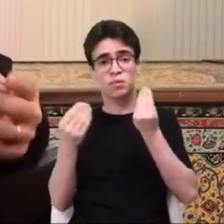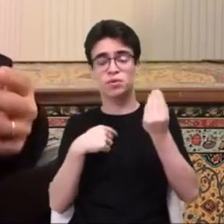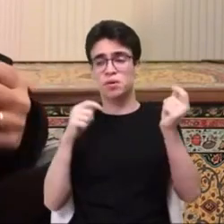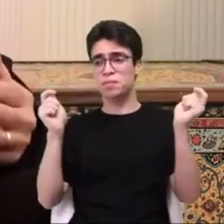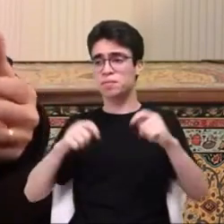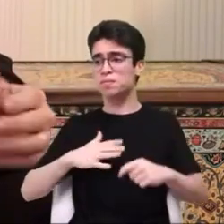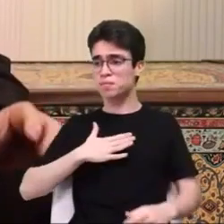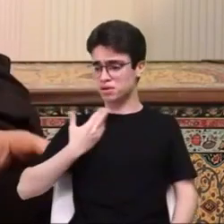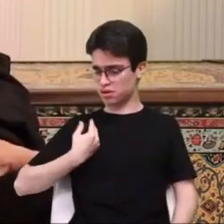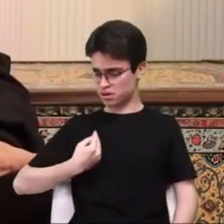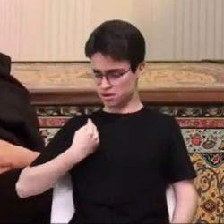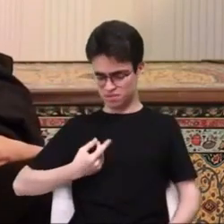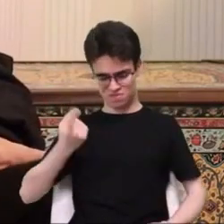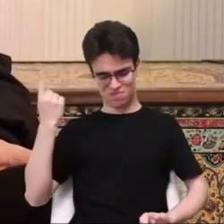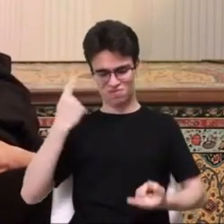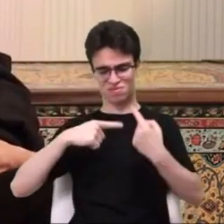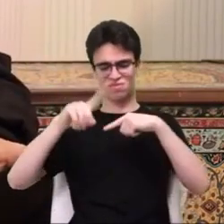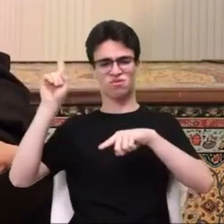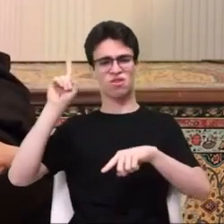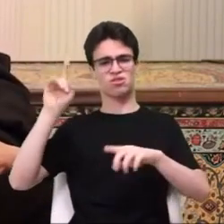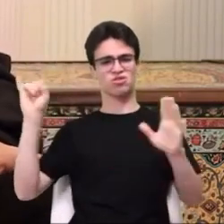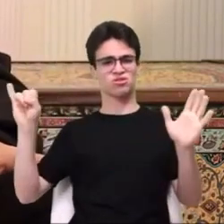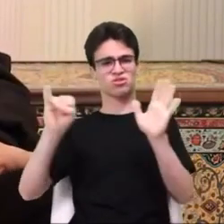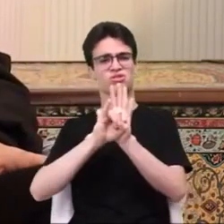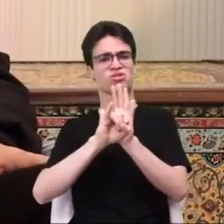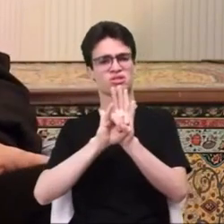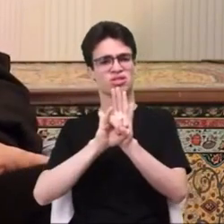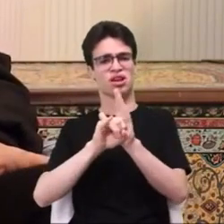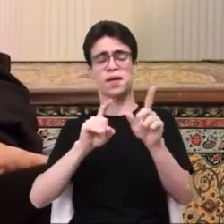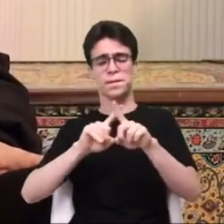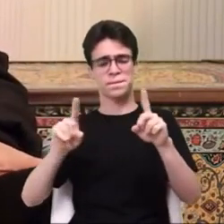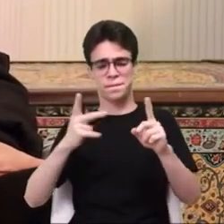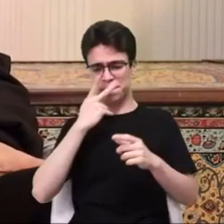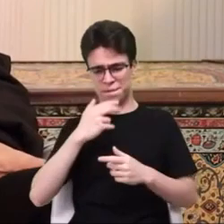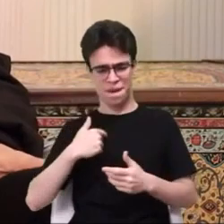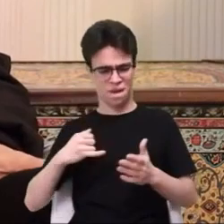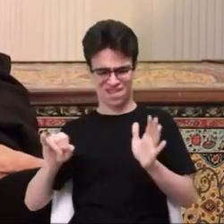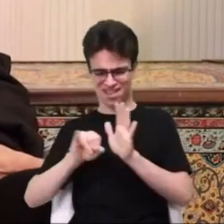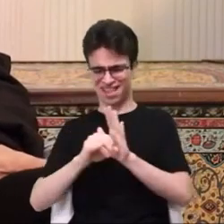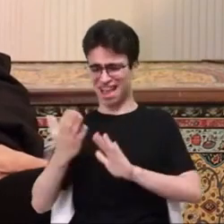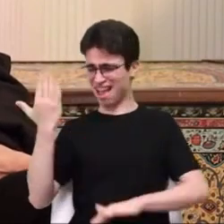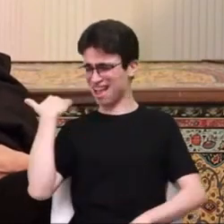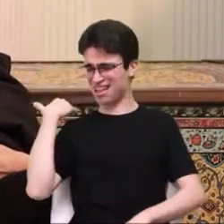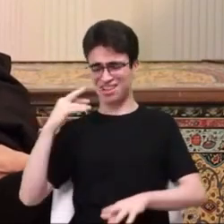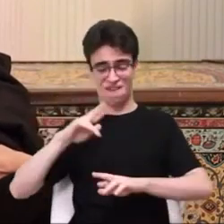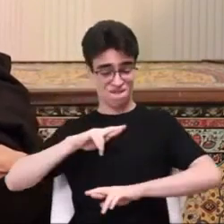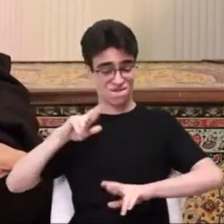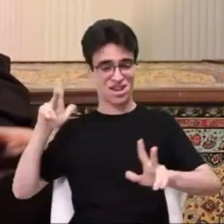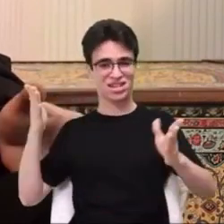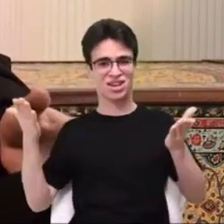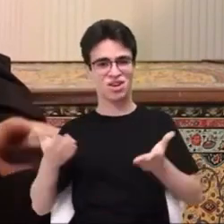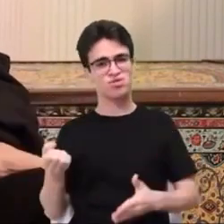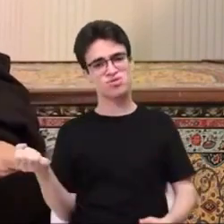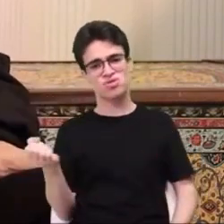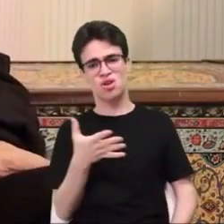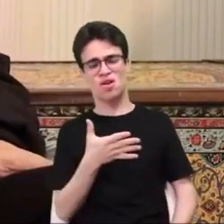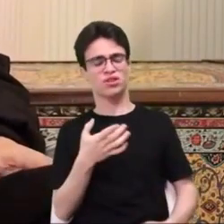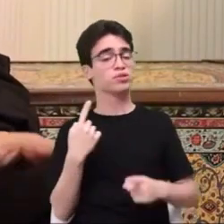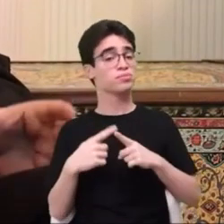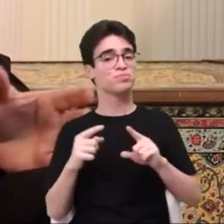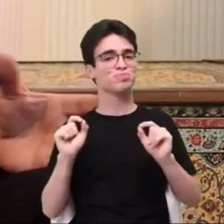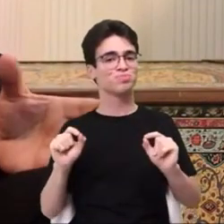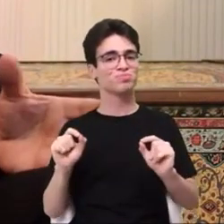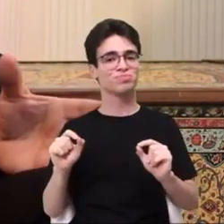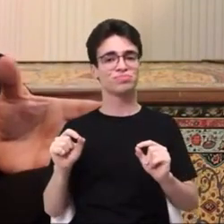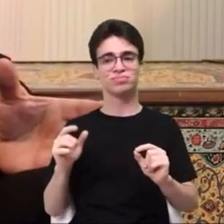ter a minha vida ressignificada não estando mais com aquela identidade que eu assumi. Porque qual é